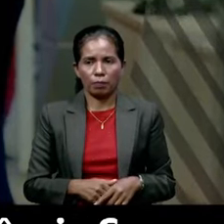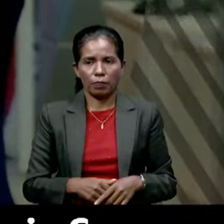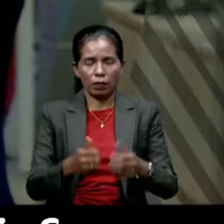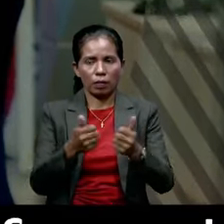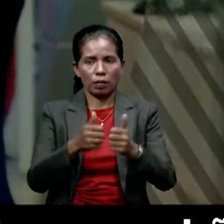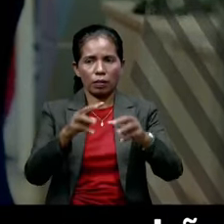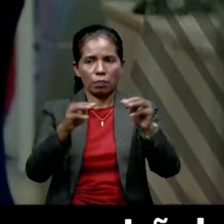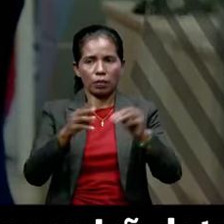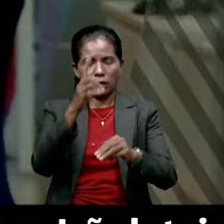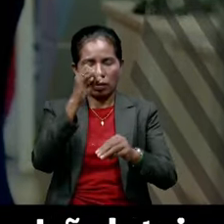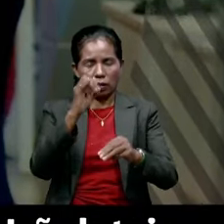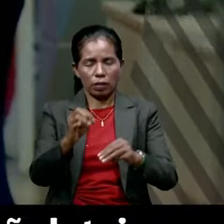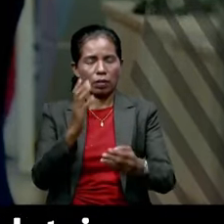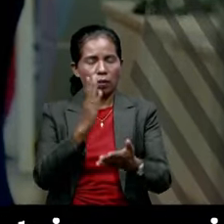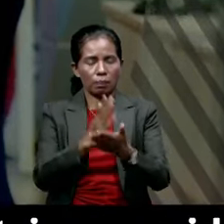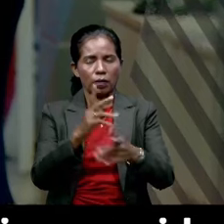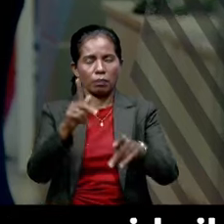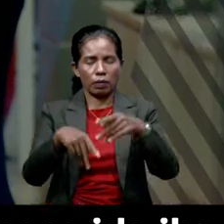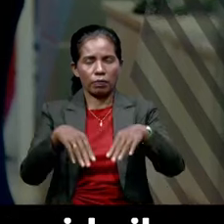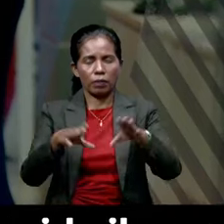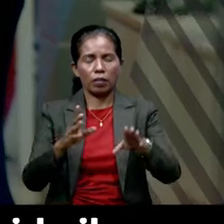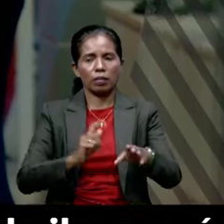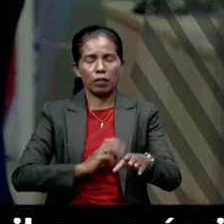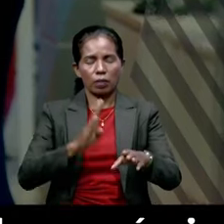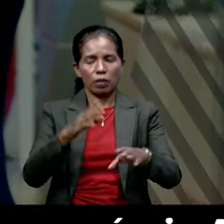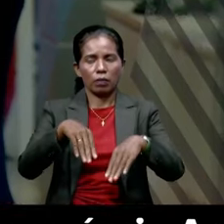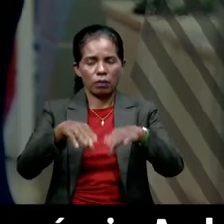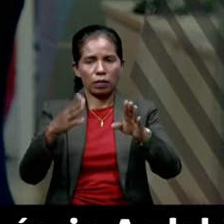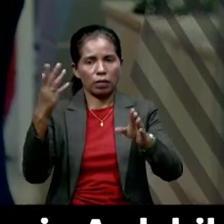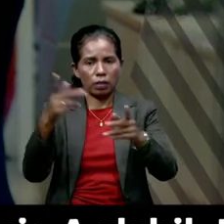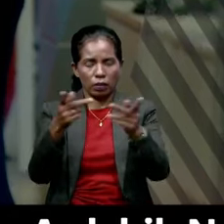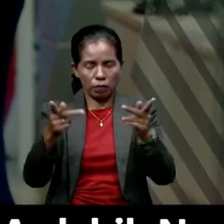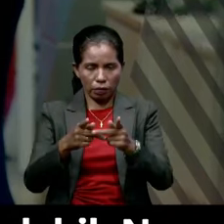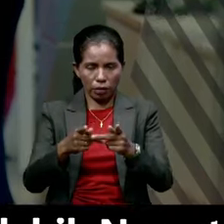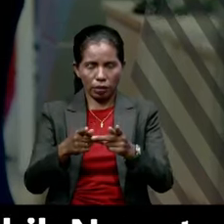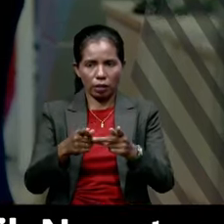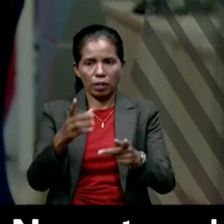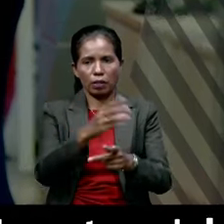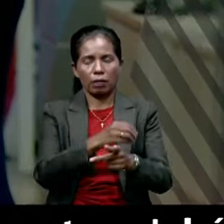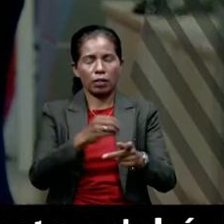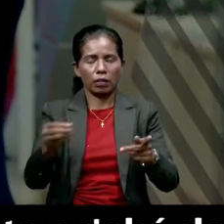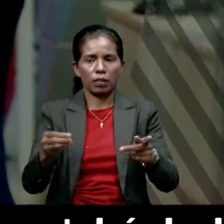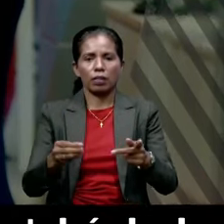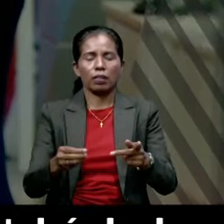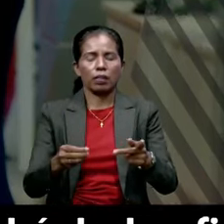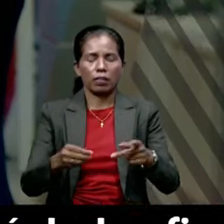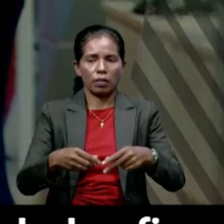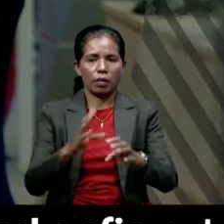Autoridade do município de Ili banda o vendedor Taibesi atuar o negócio e a fato de estacionamento.